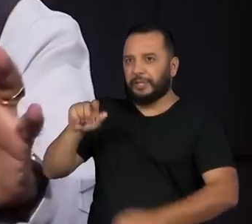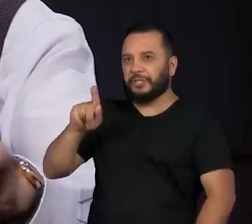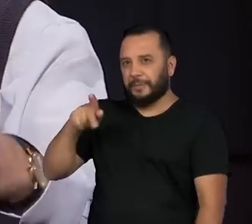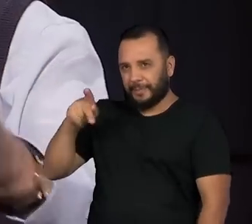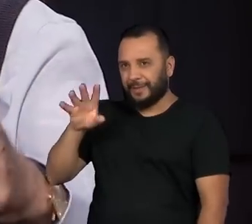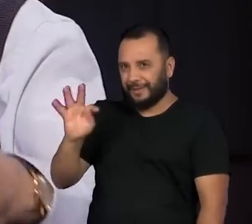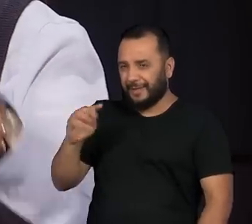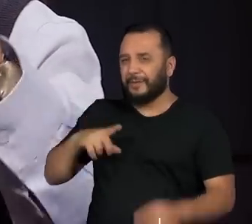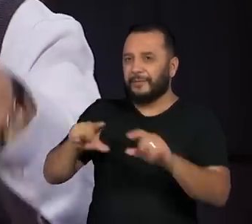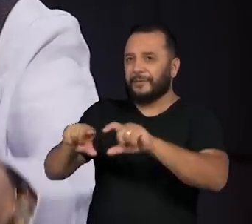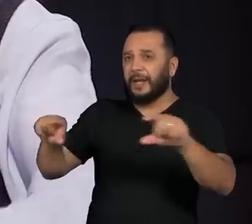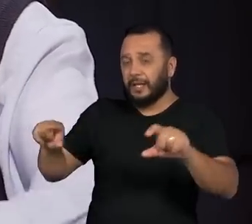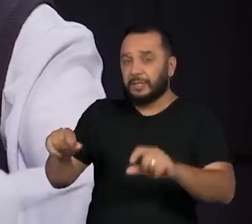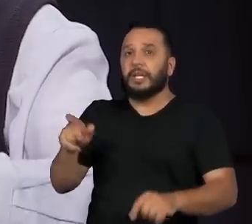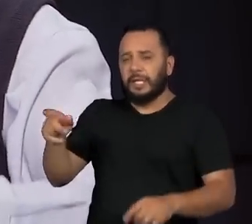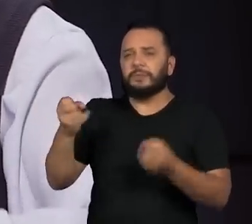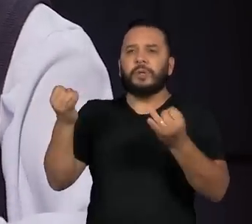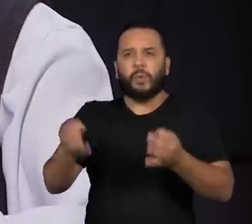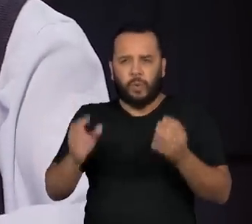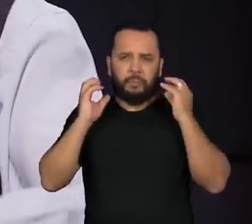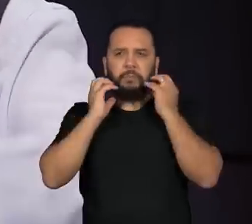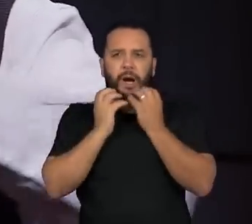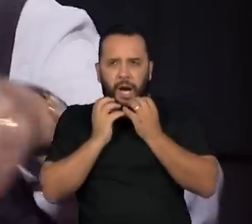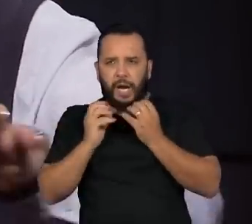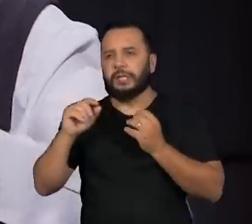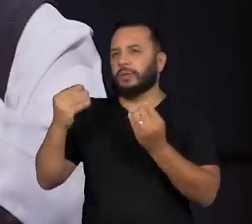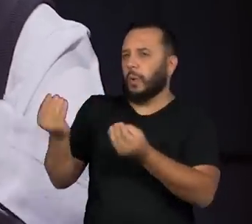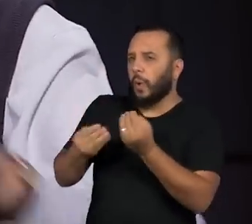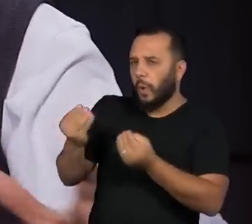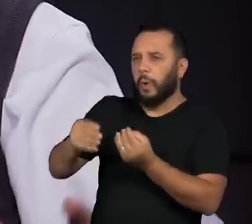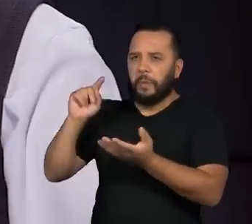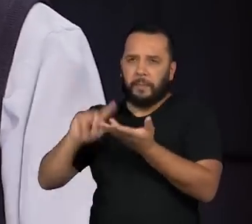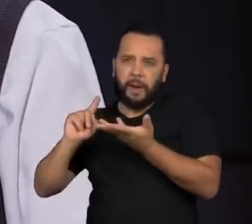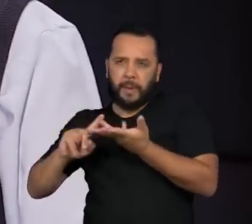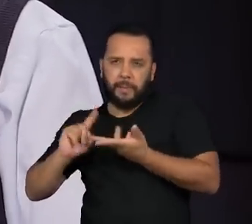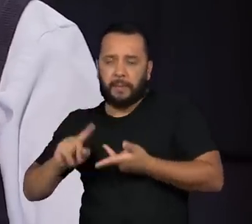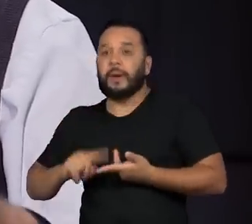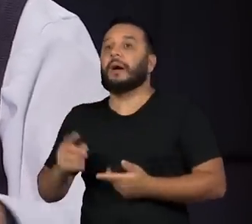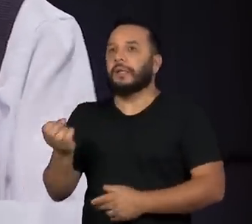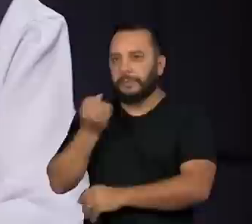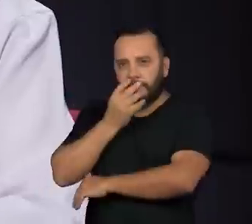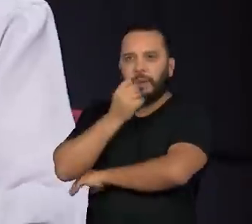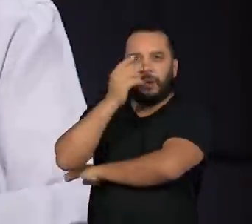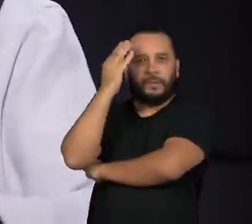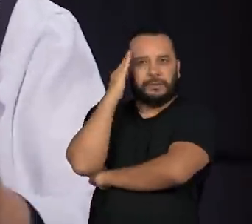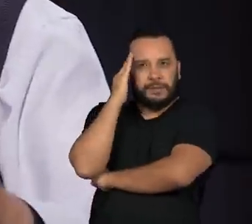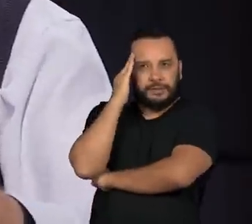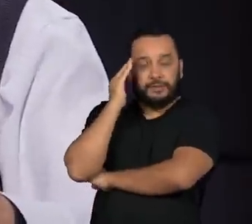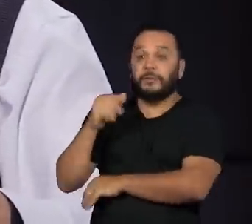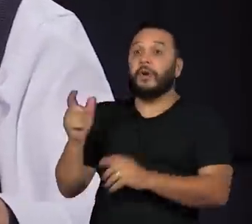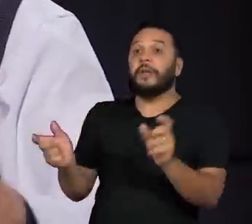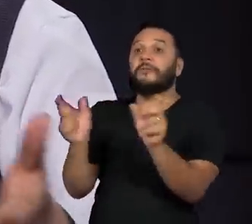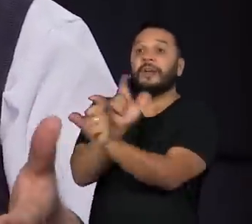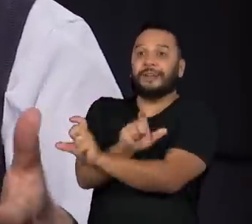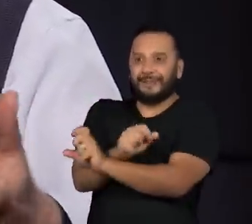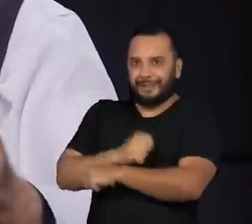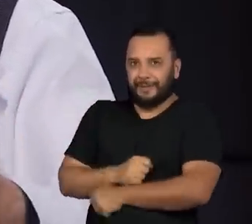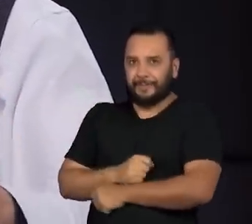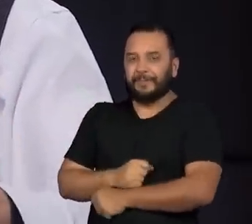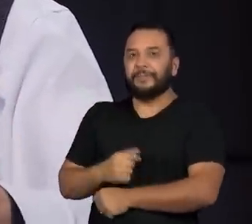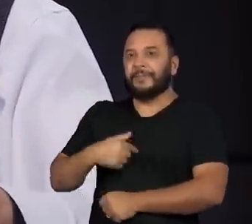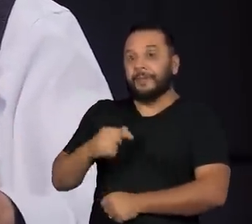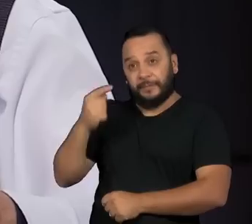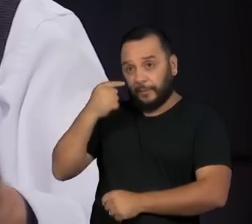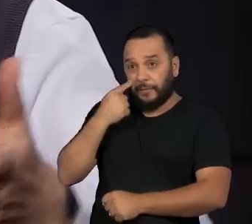só com essa frase que que era ele falou que era do Max em cima do Reggae excelente discussão e daí o inverti dizendo bom será que é Iá